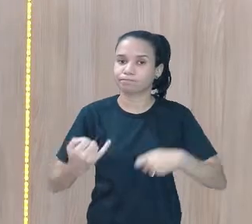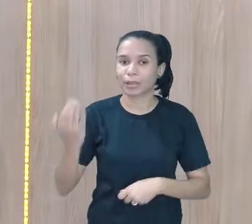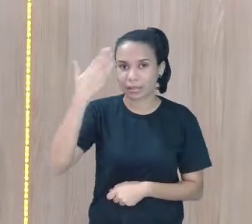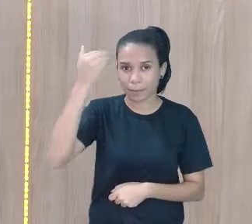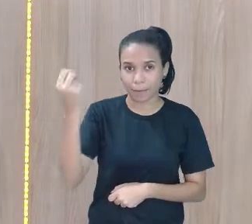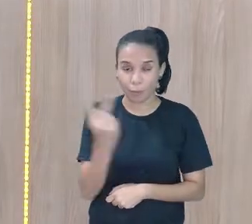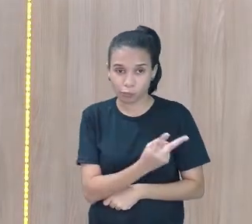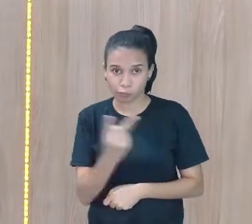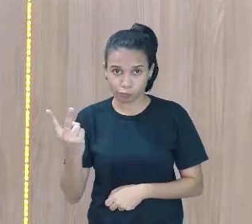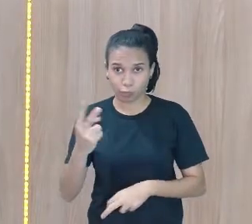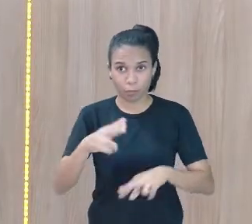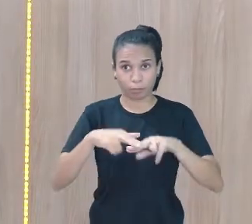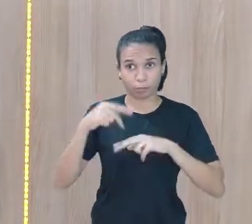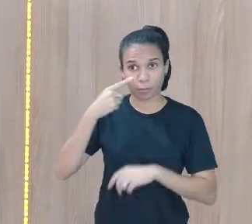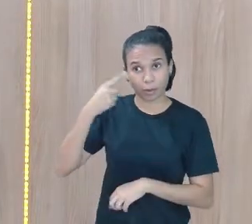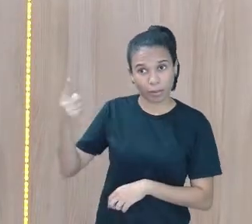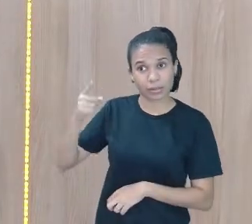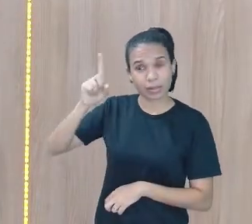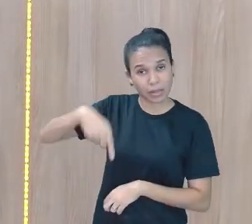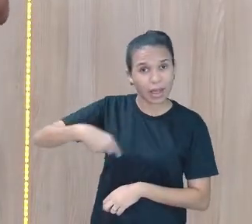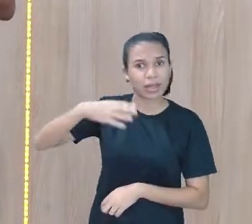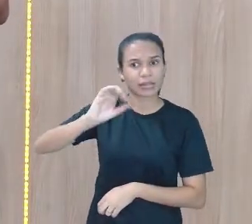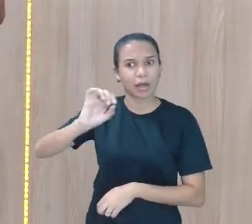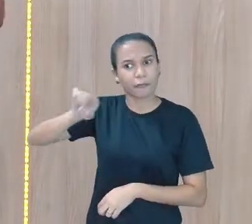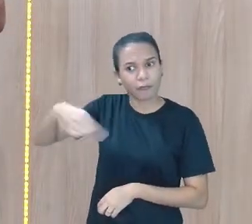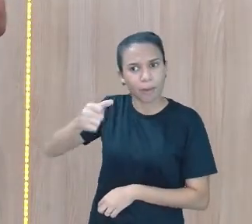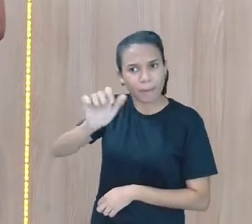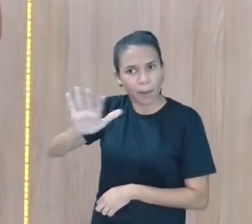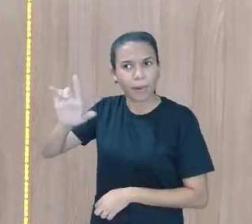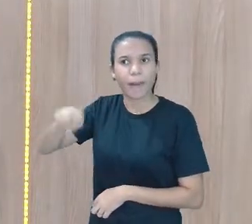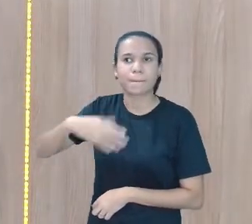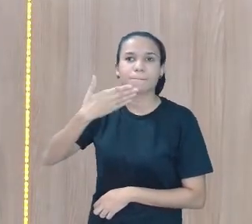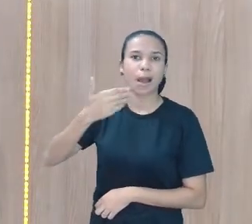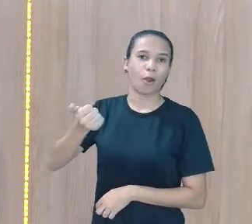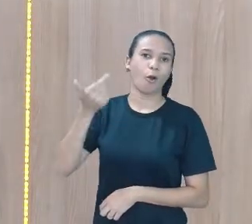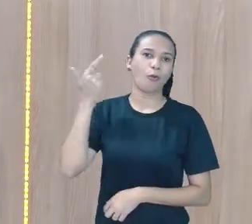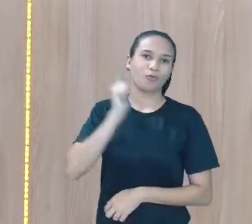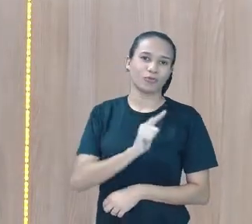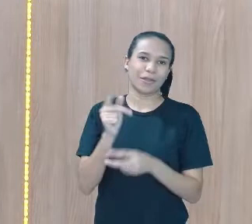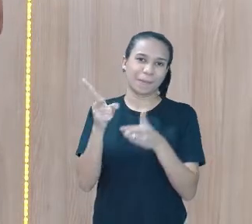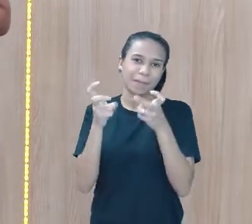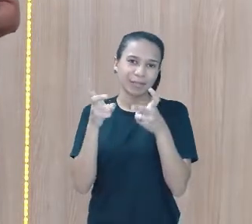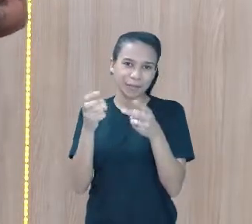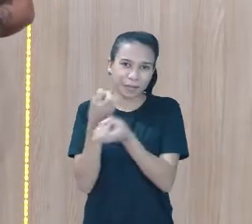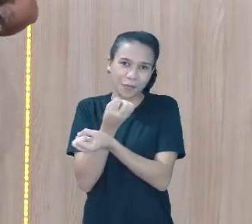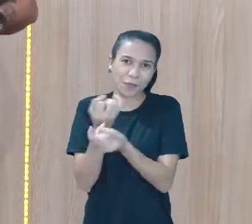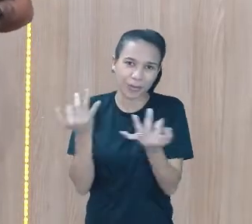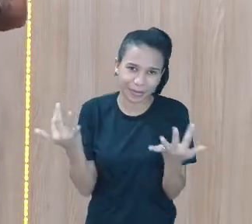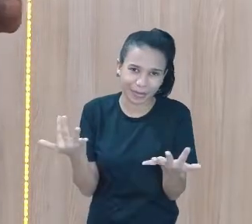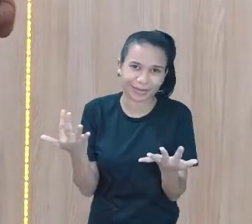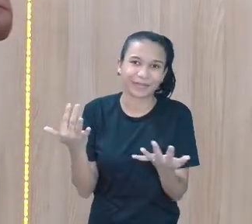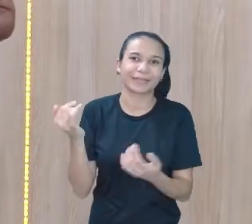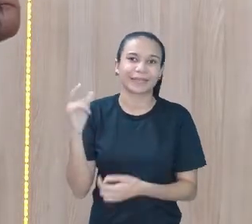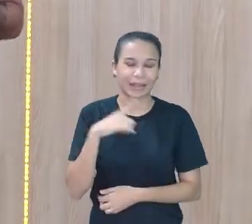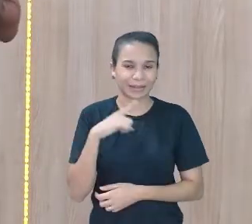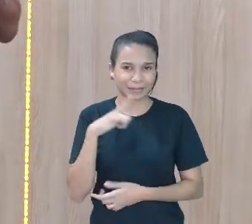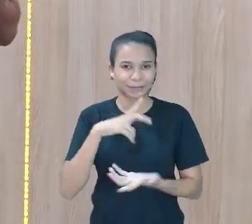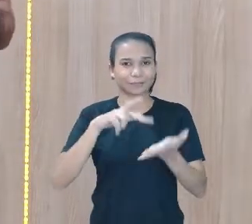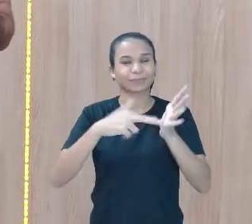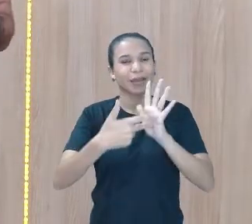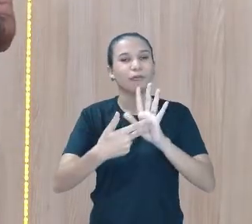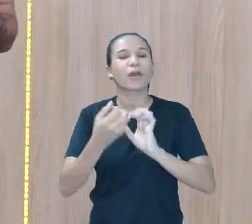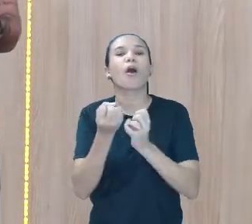em forma de número decimal, ele tem uma facilidade maior porque a gente consegue ver, por exemplo, a quantidade, né? Ou